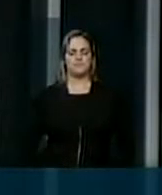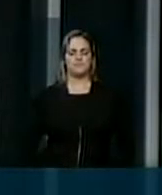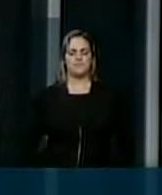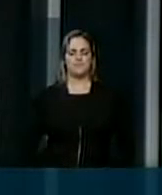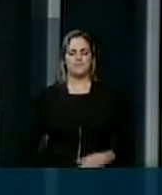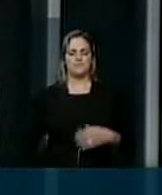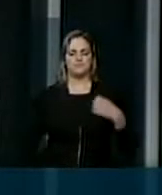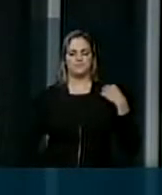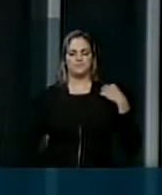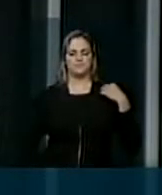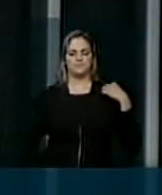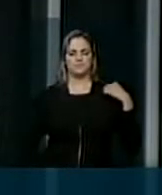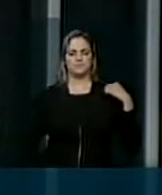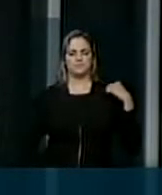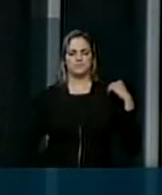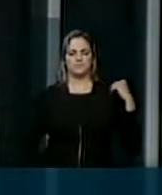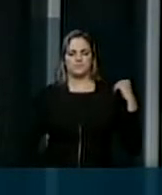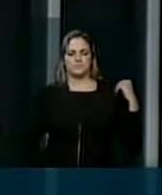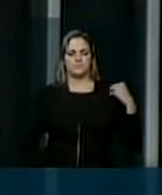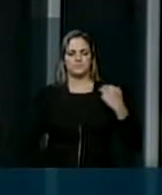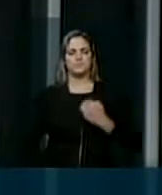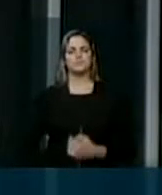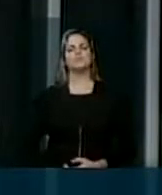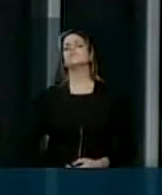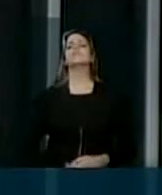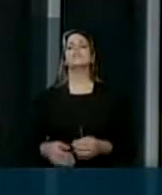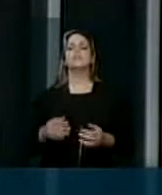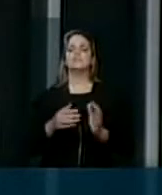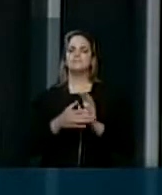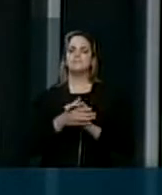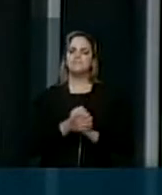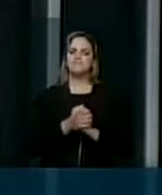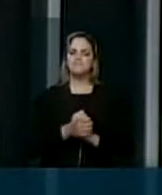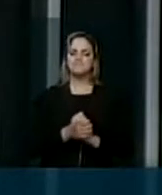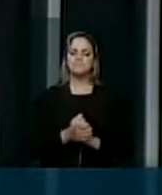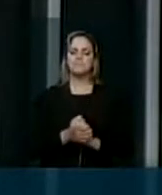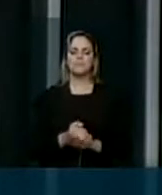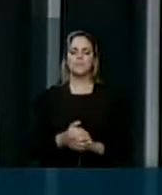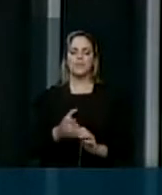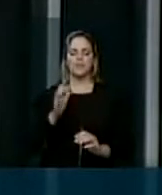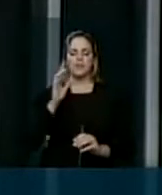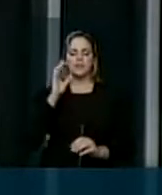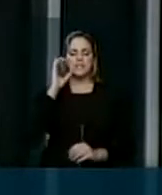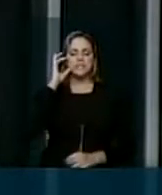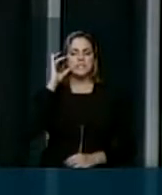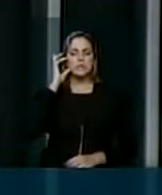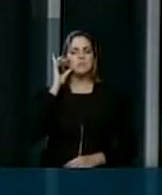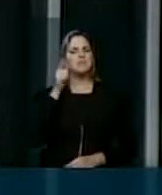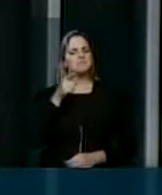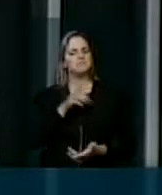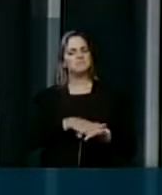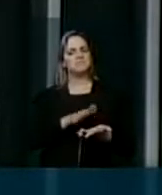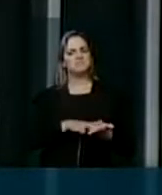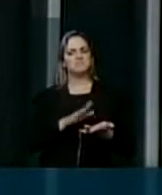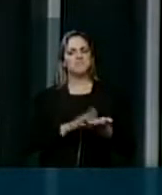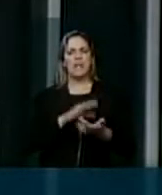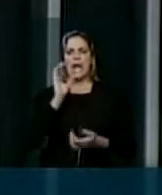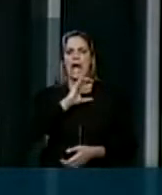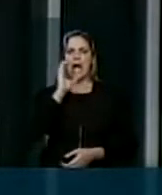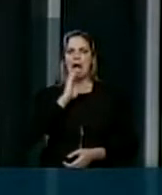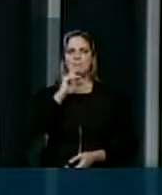Esperamos todos nós e os nossos produtores, Santa Catarina e o Brasil espera que nós possamos botar um fim